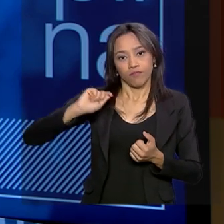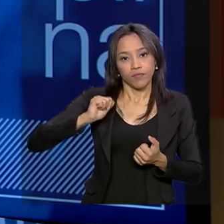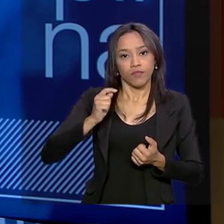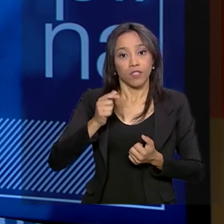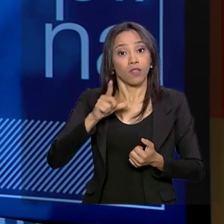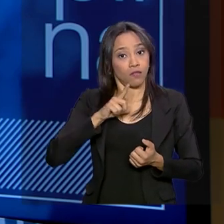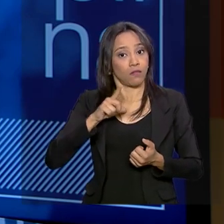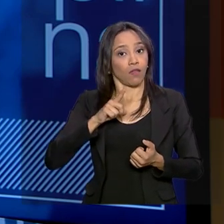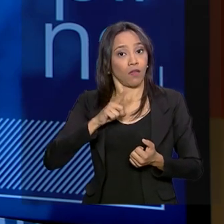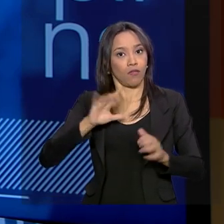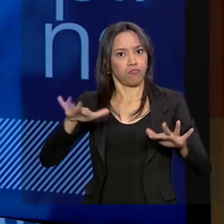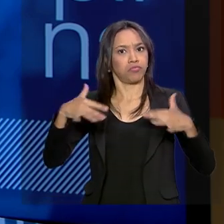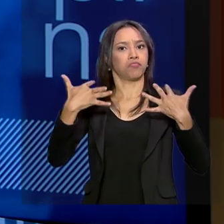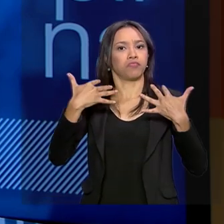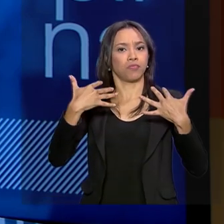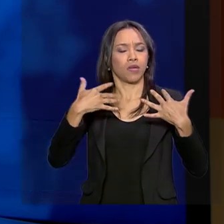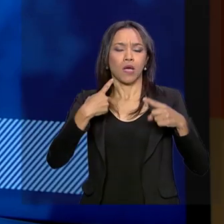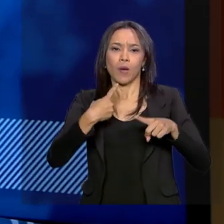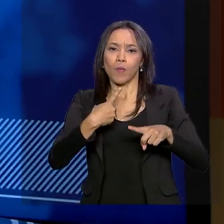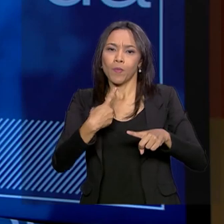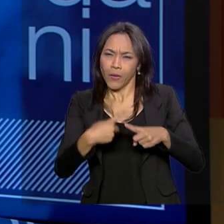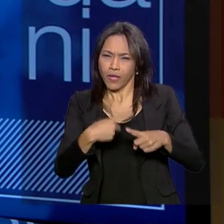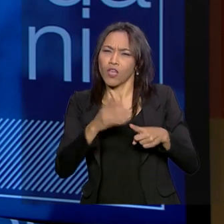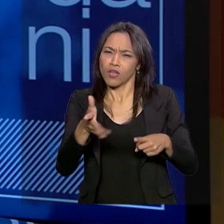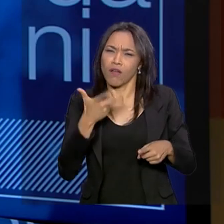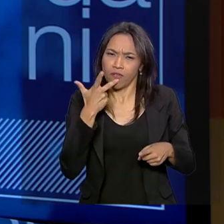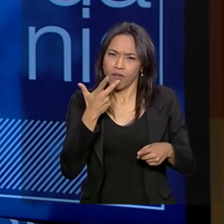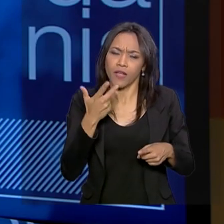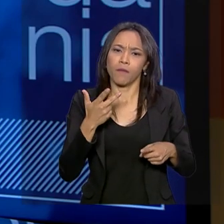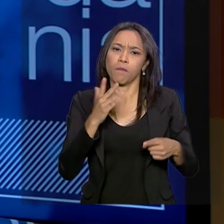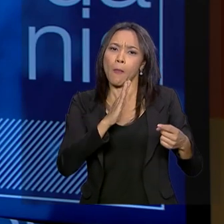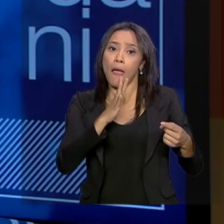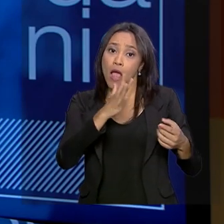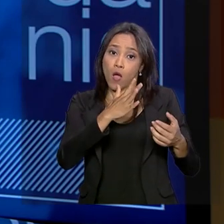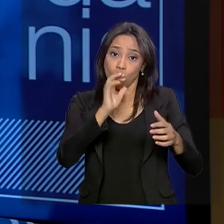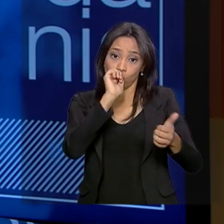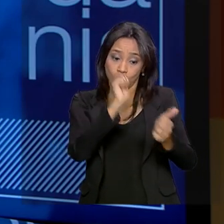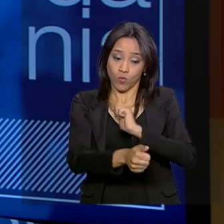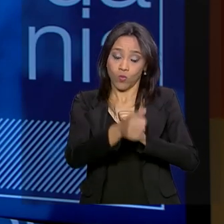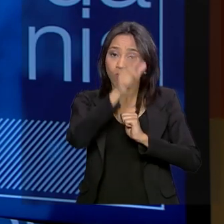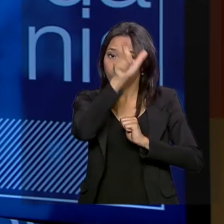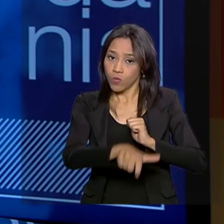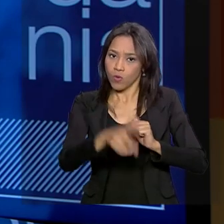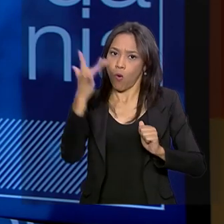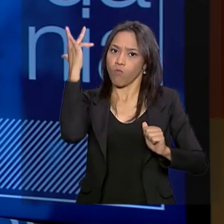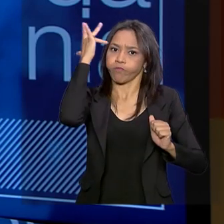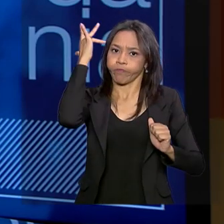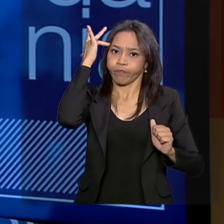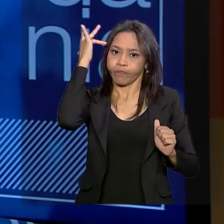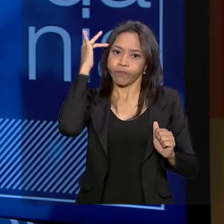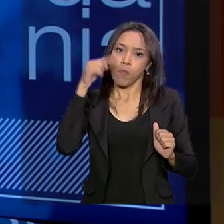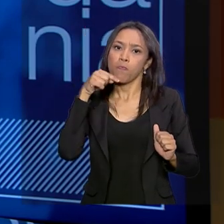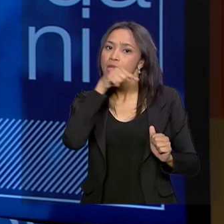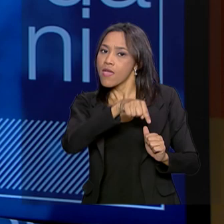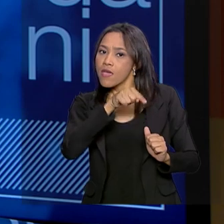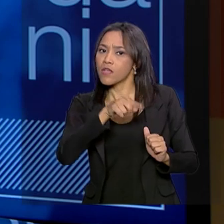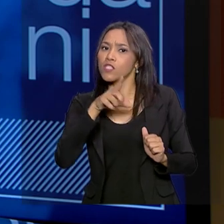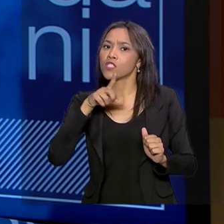ajuda, que para alguns, né, como eu falei, os atletas de alto nível, eles só passam a ter